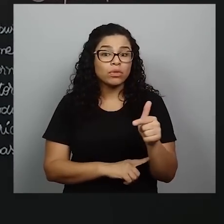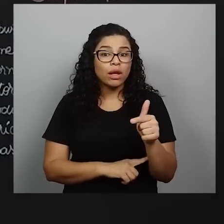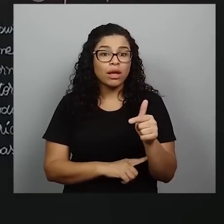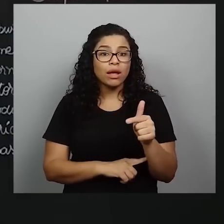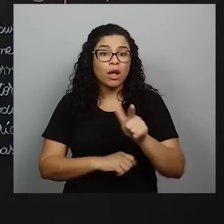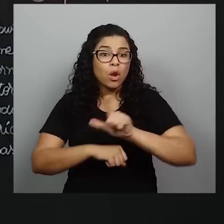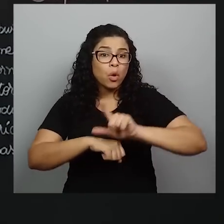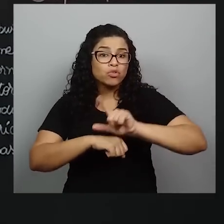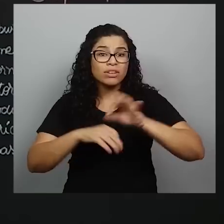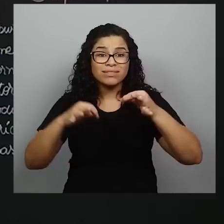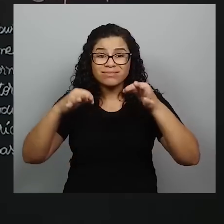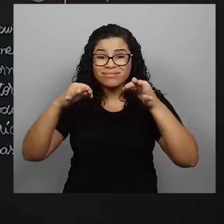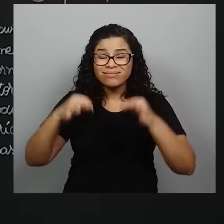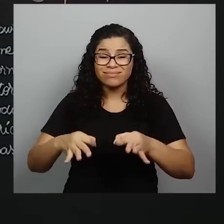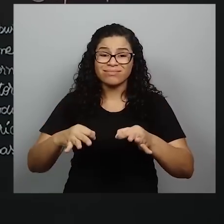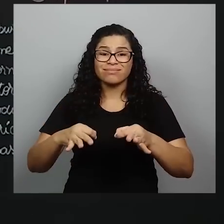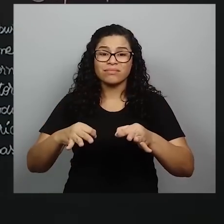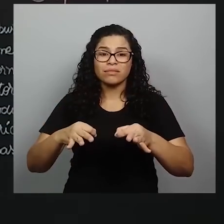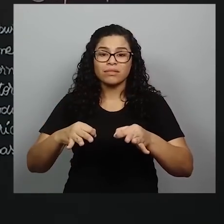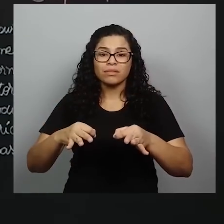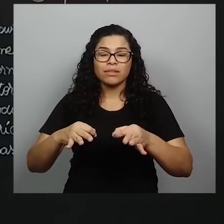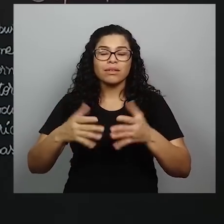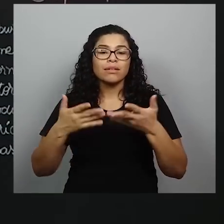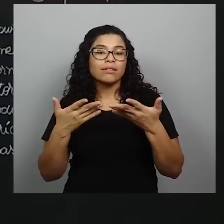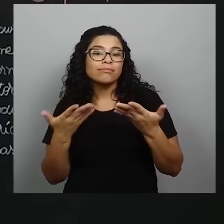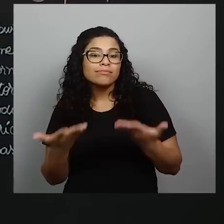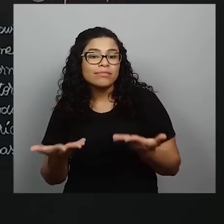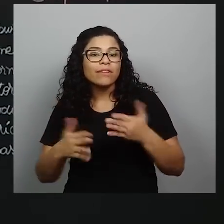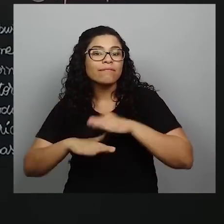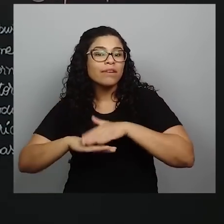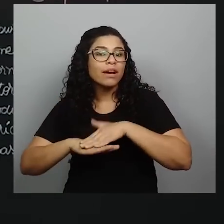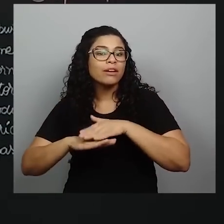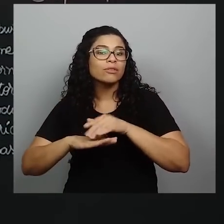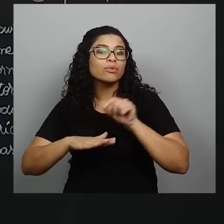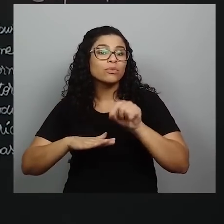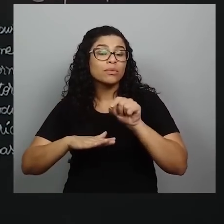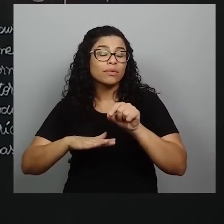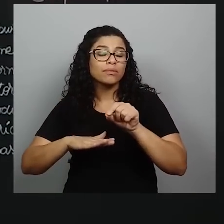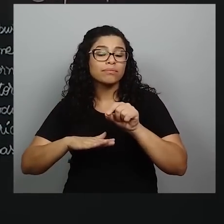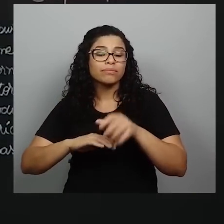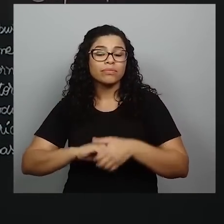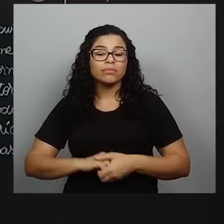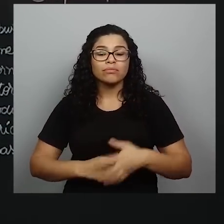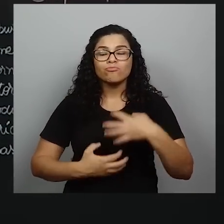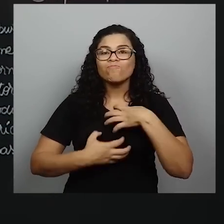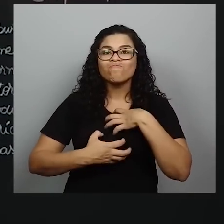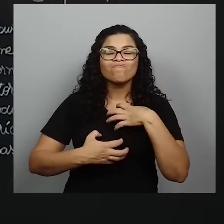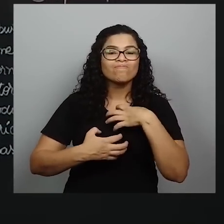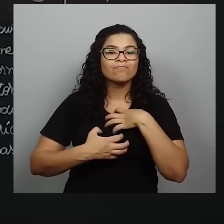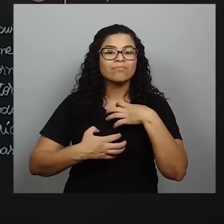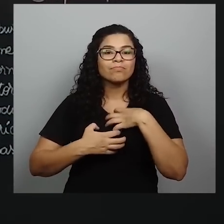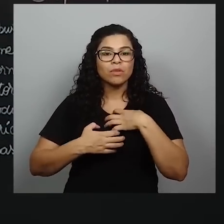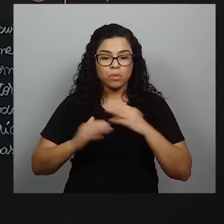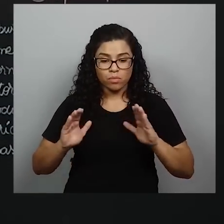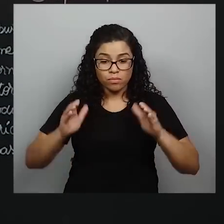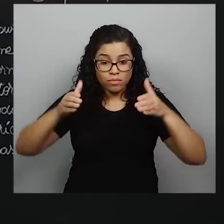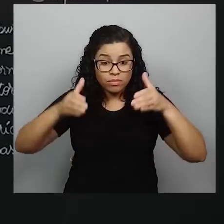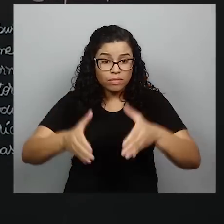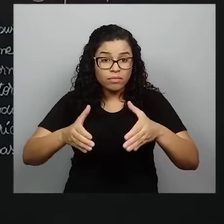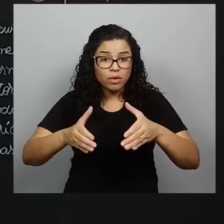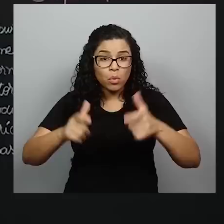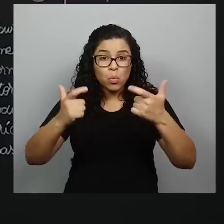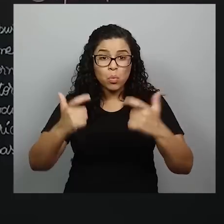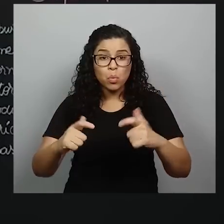uma logística de transportes interessante, faz com que nós tenhamos justamente essa